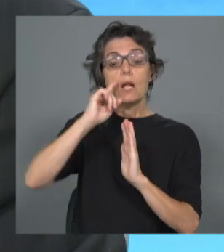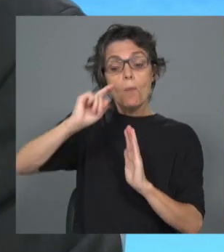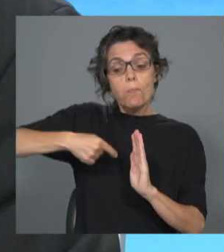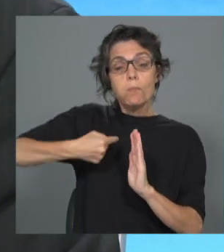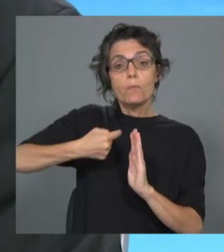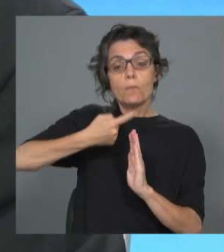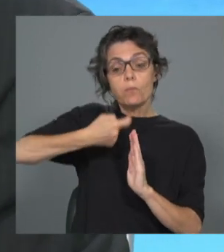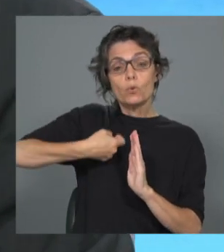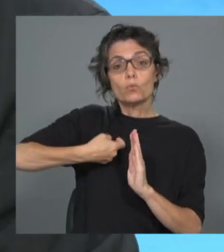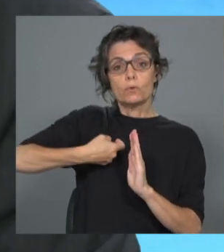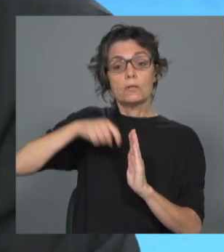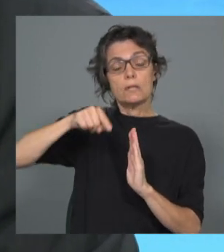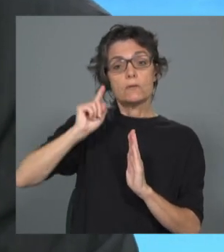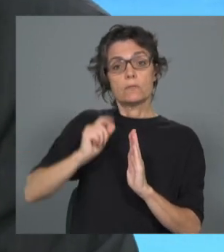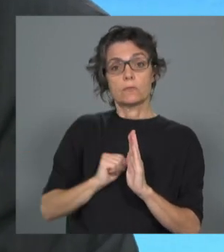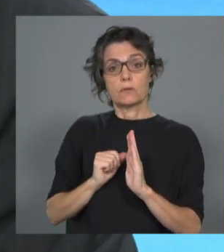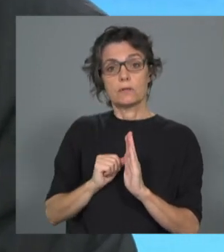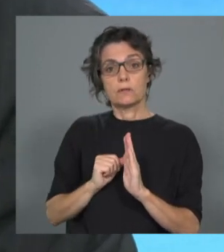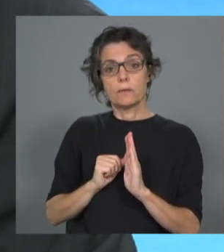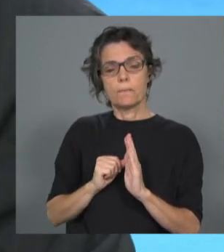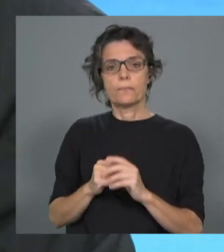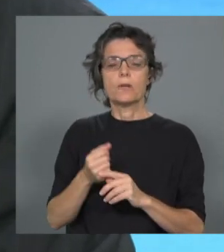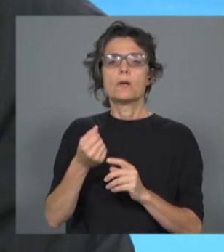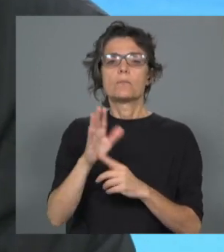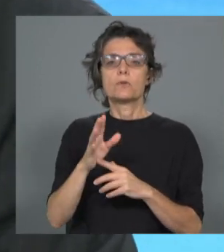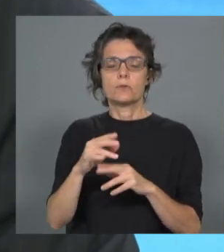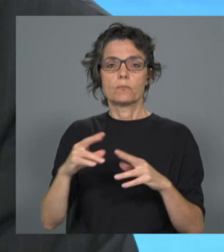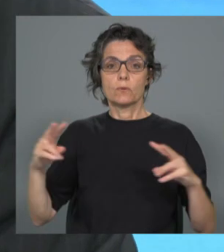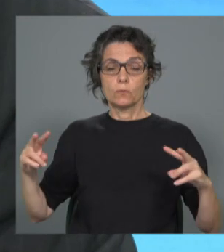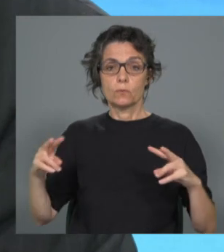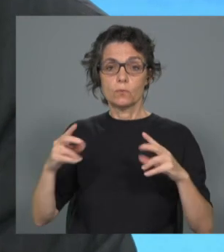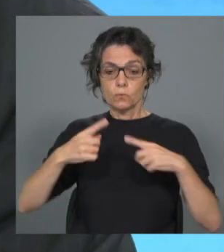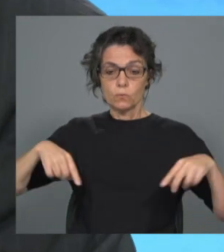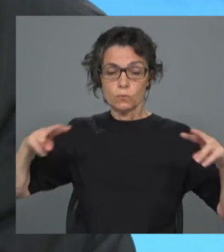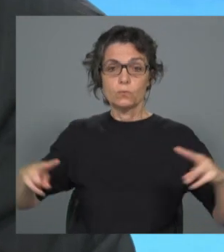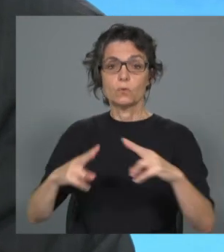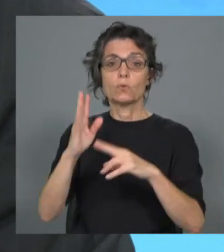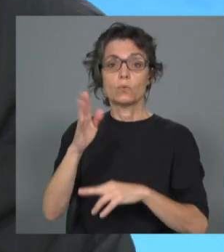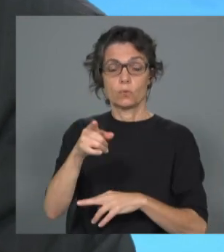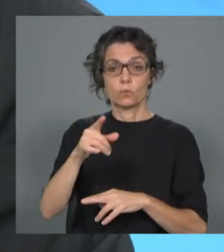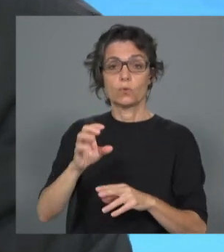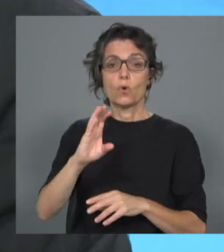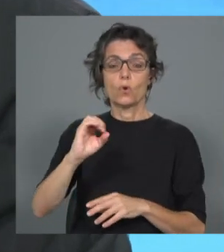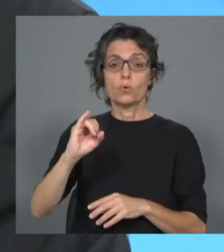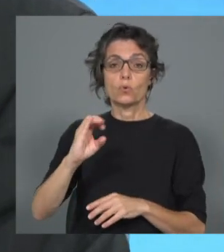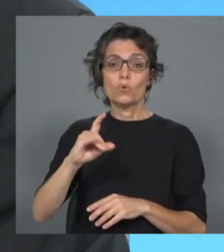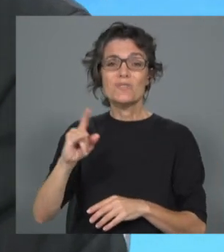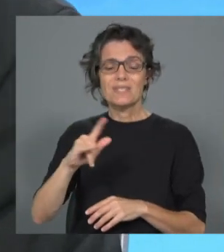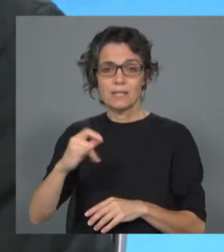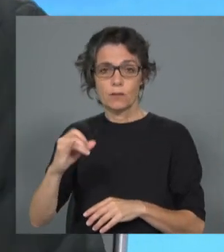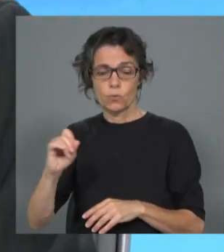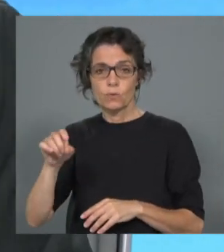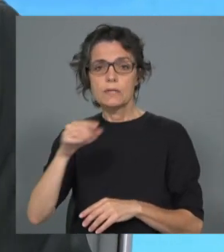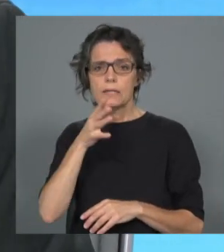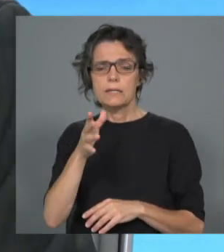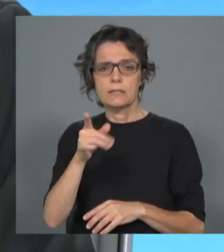que é básico, obviamente. O Concílio, na primeira frase da Lumen Gentium, precisamente diz que a luz dos povos é